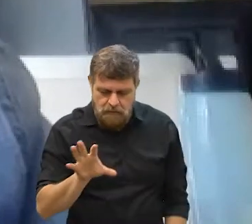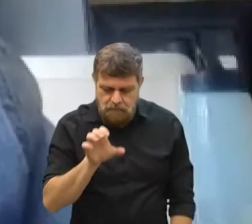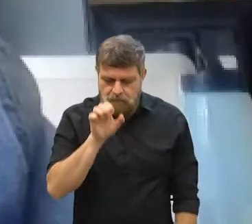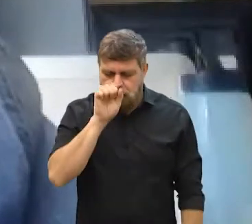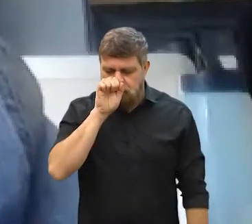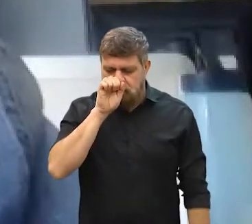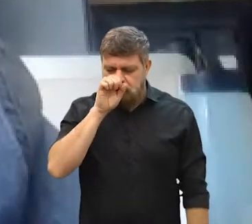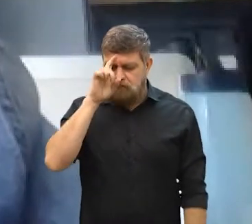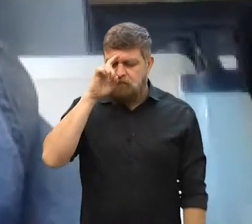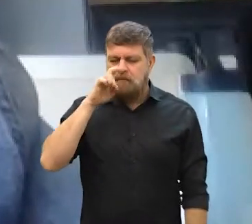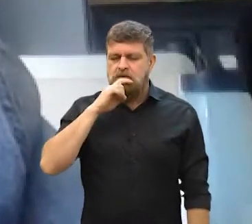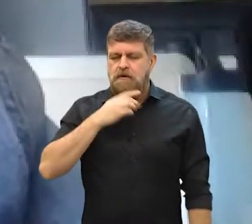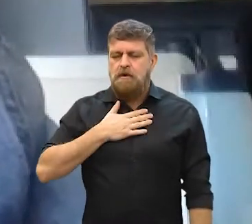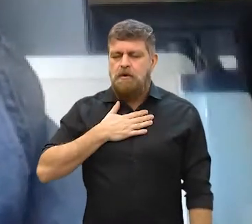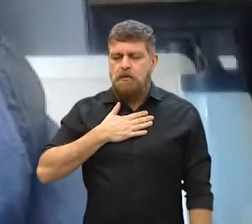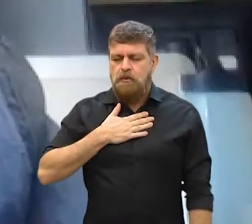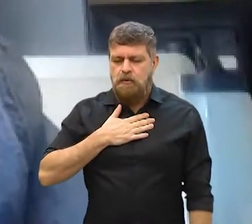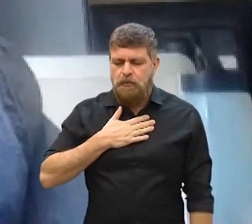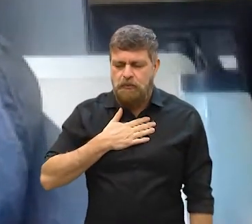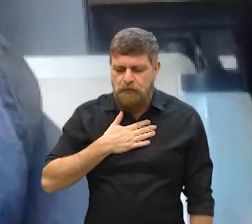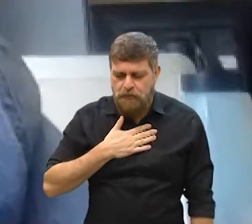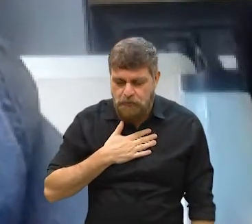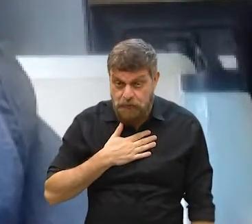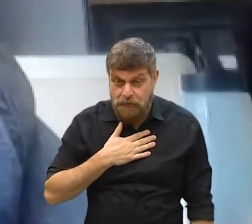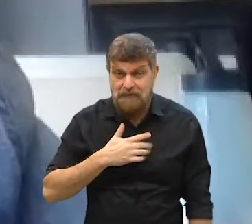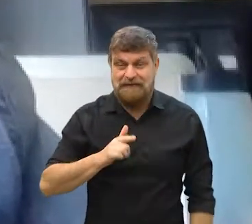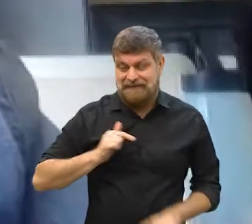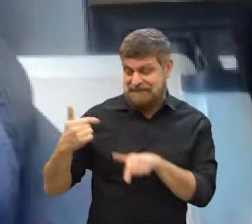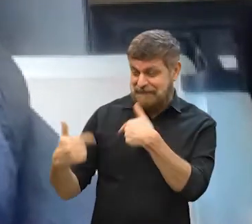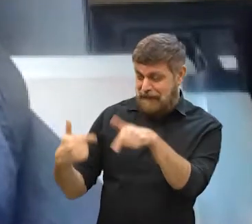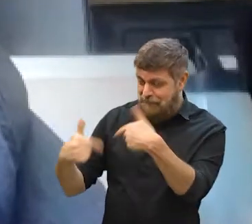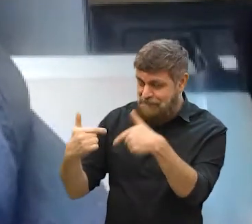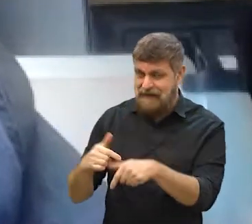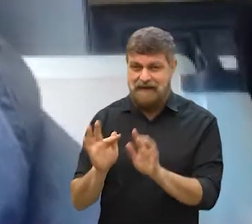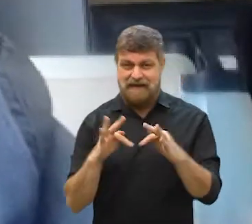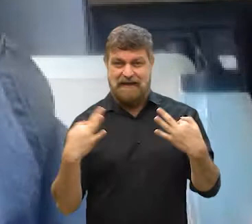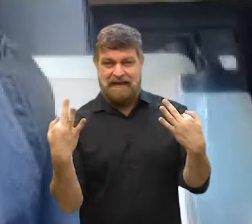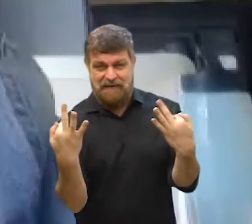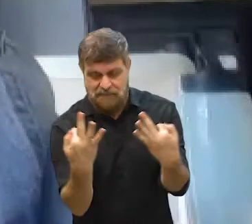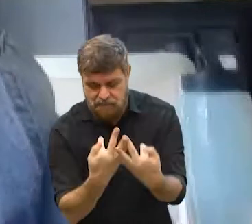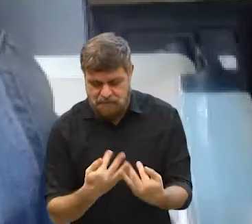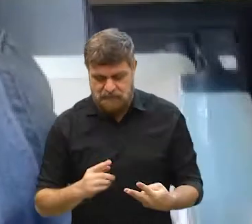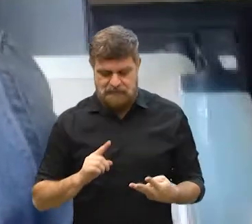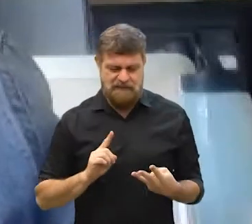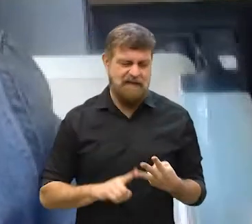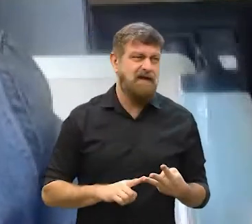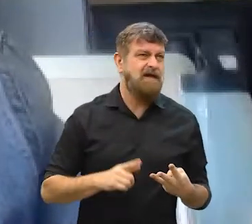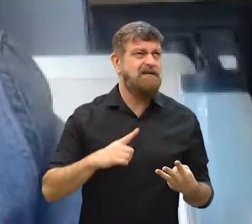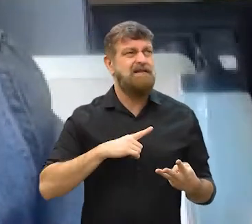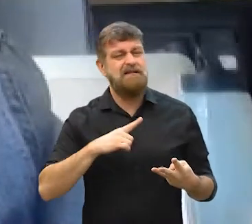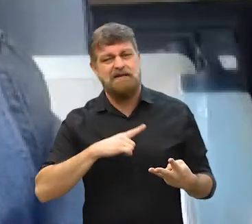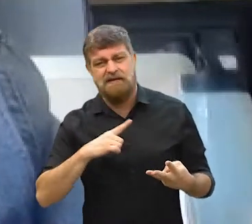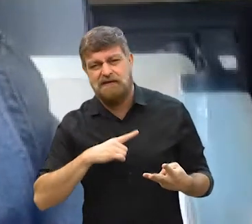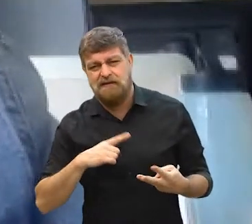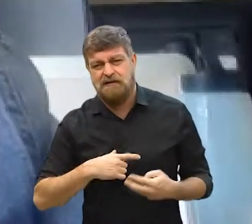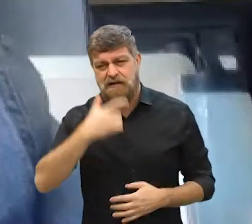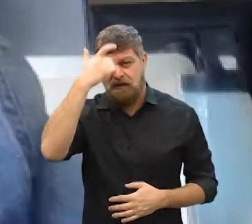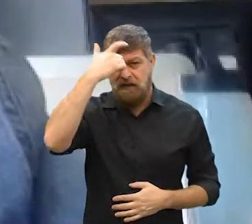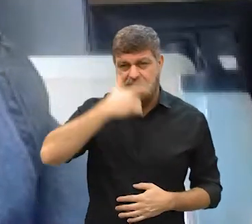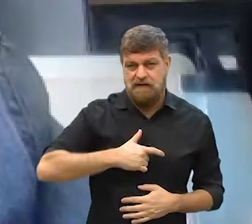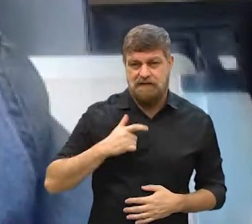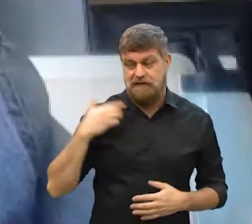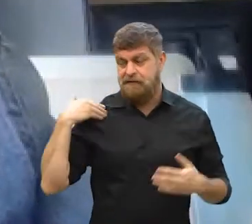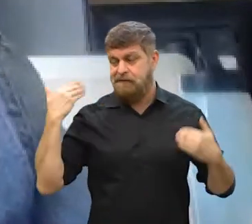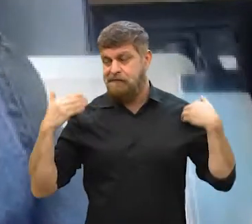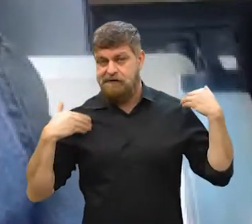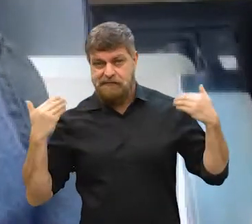para várias coisas, né? Então, assim, tem o trabalho, tem a família que te cobra, tem que você tem que ter um pouco de